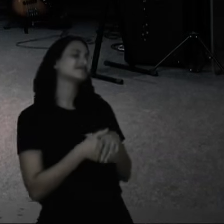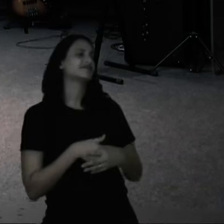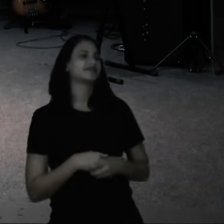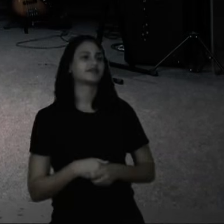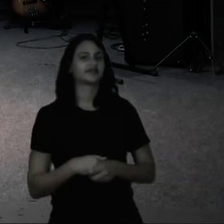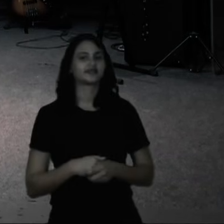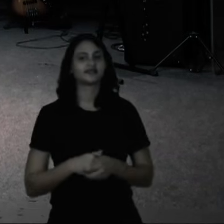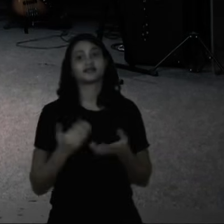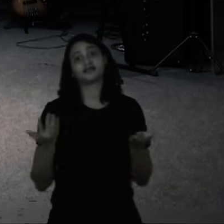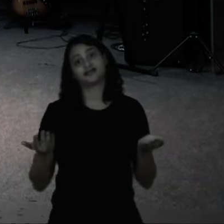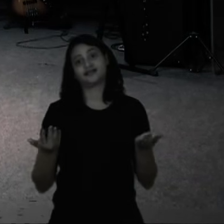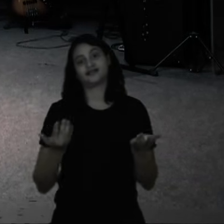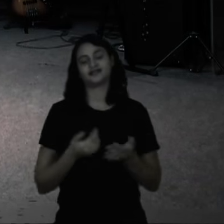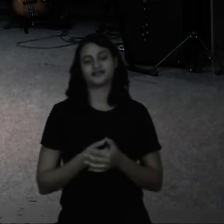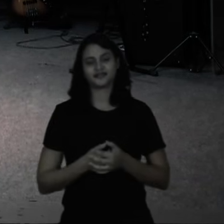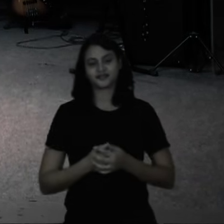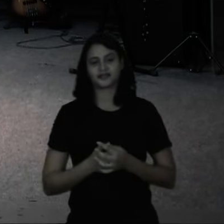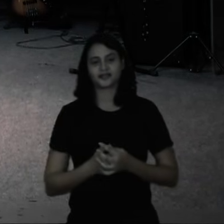Uai.